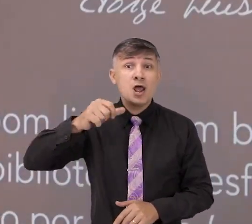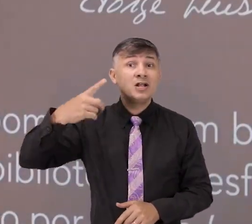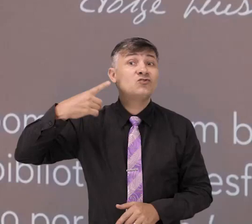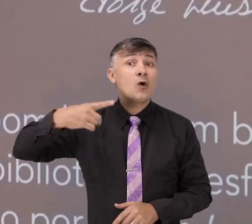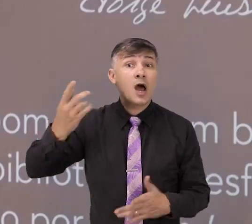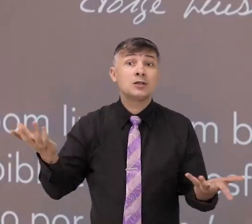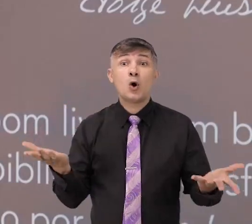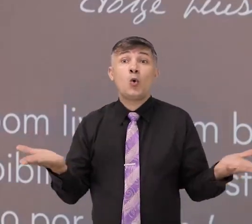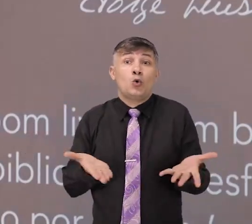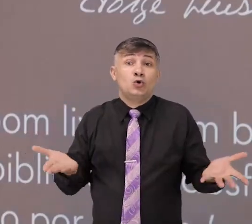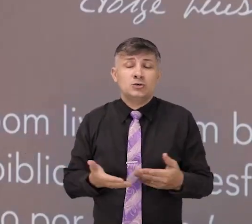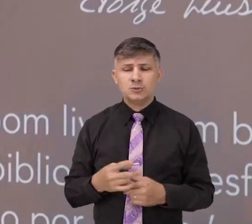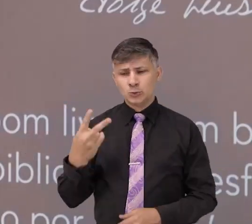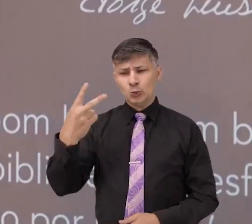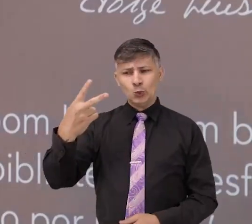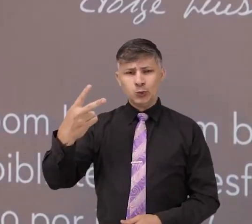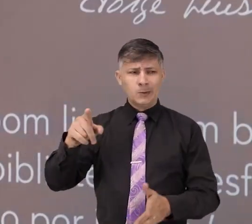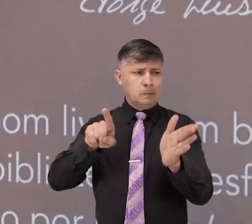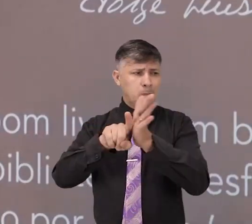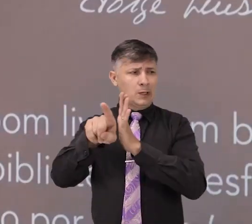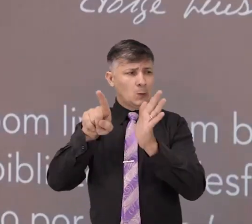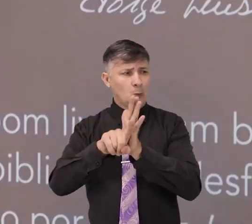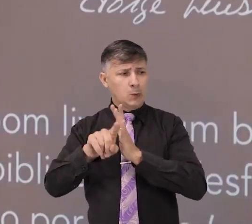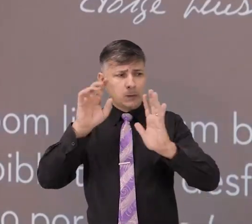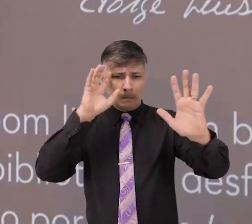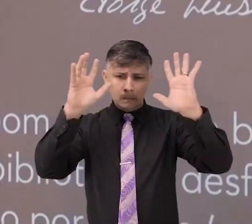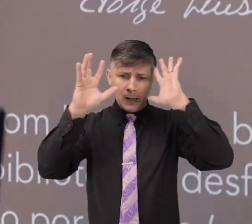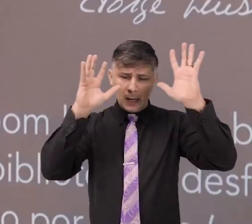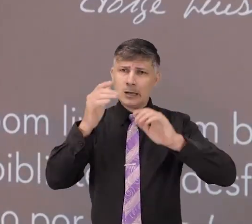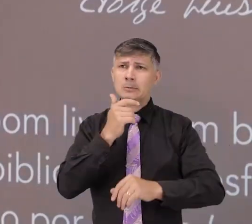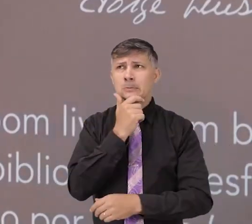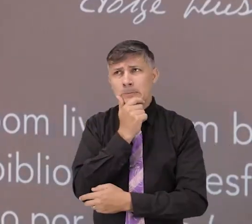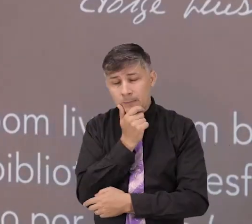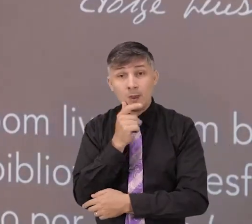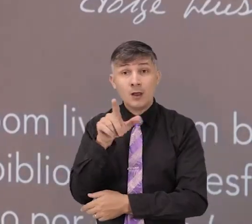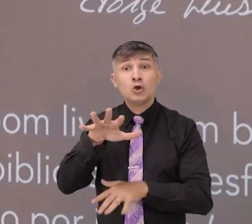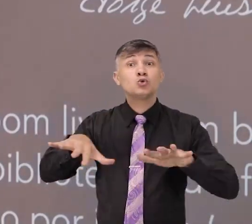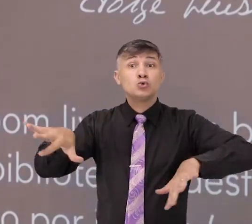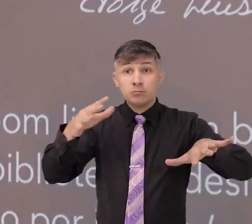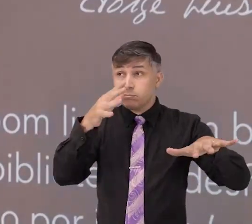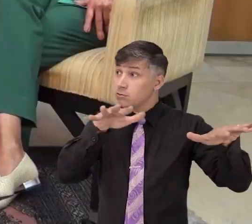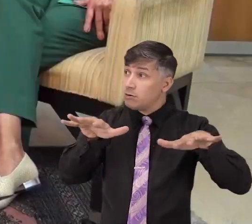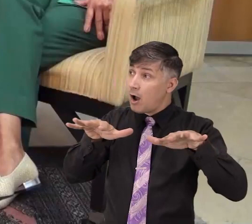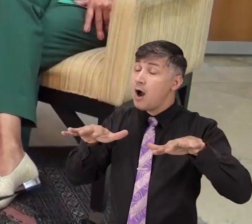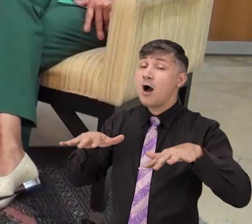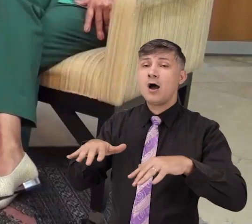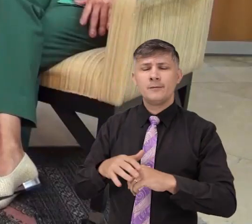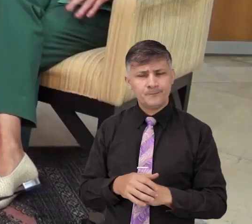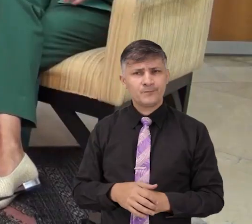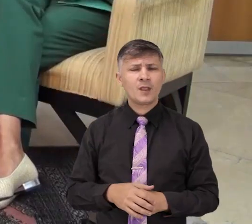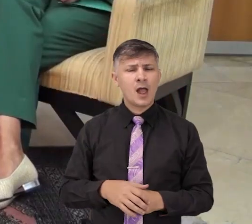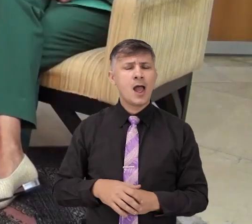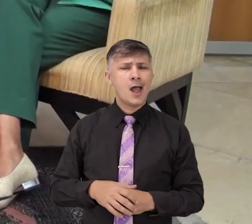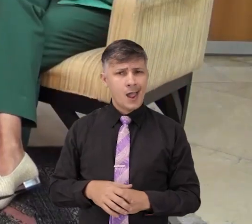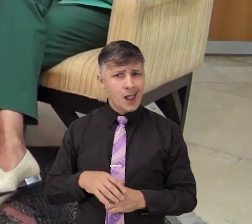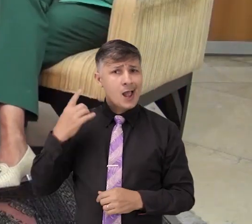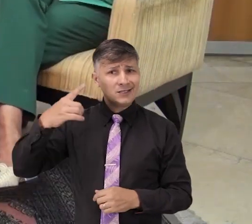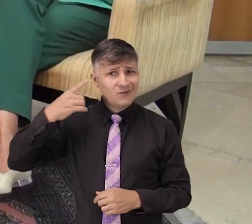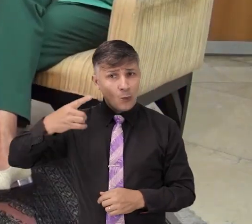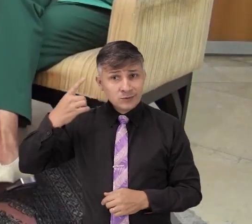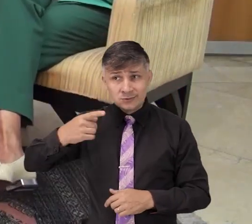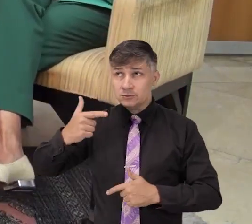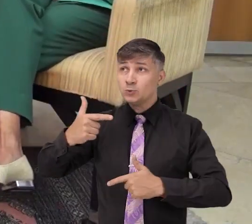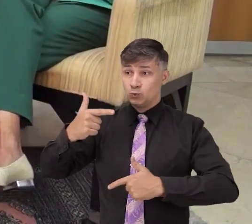dois assuntos que me intrigam e que eu acho que o nosso público gostaria de te ouvir. A advocacia